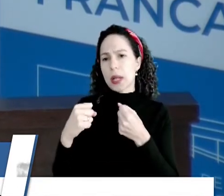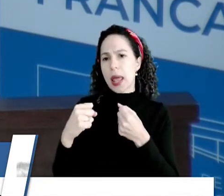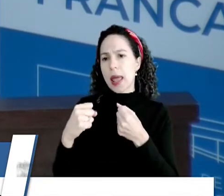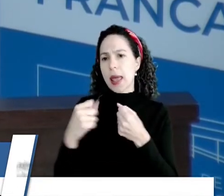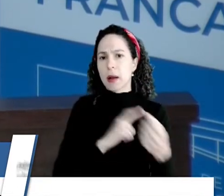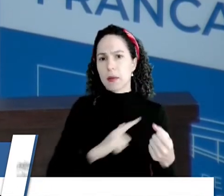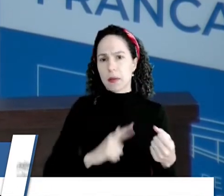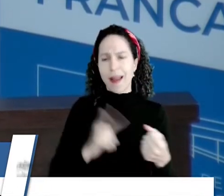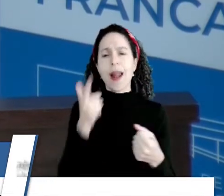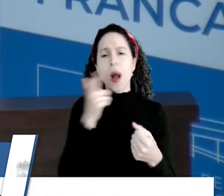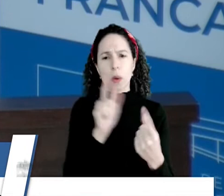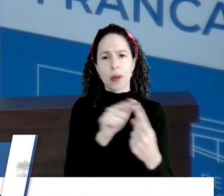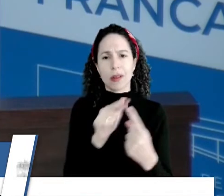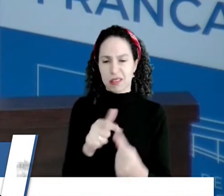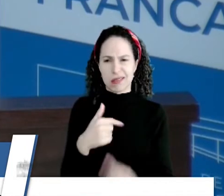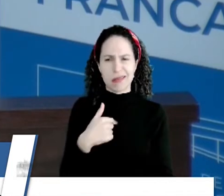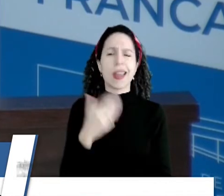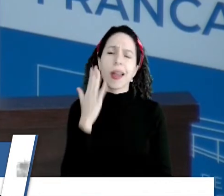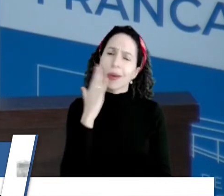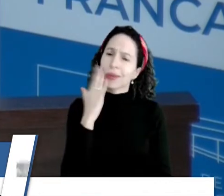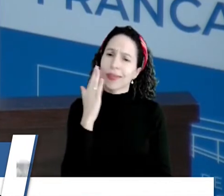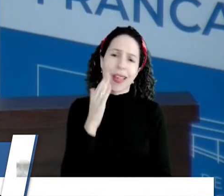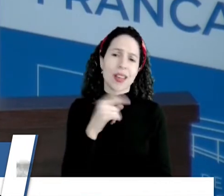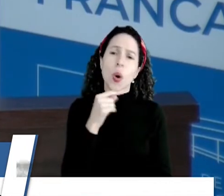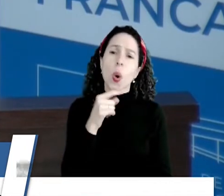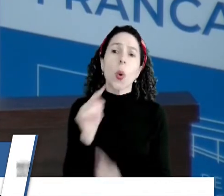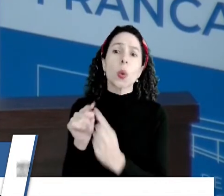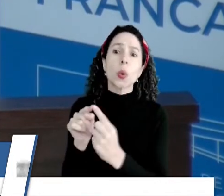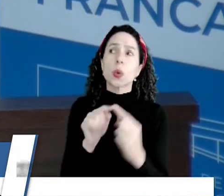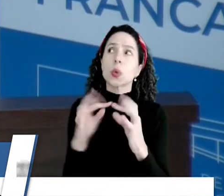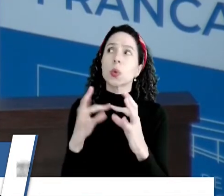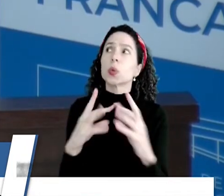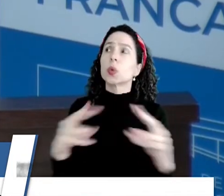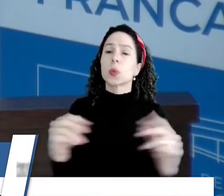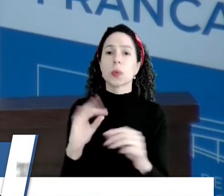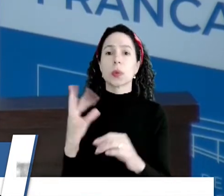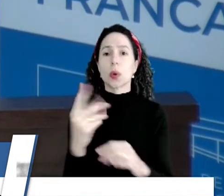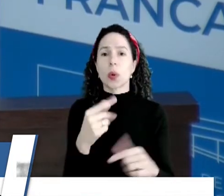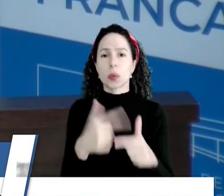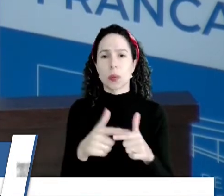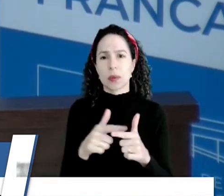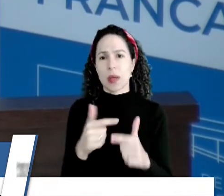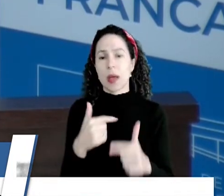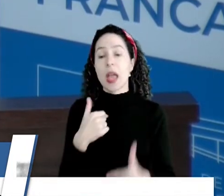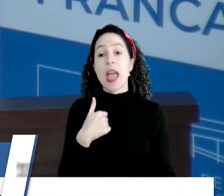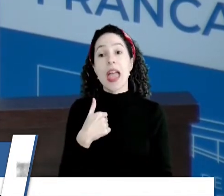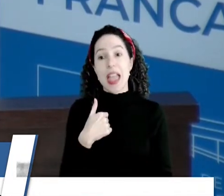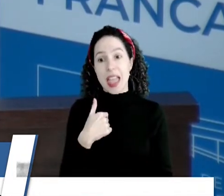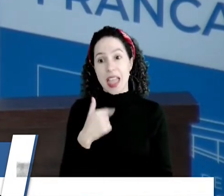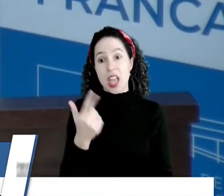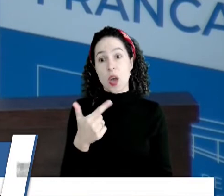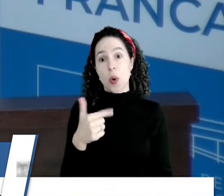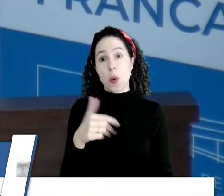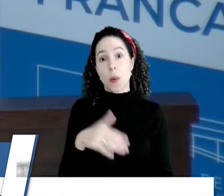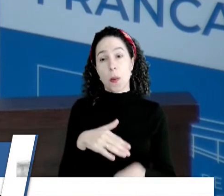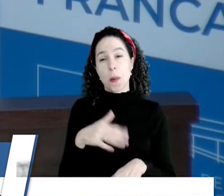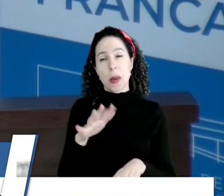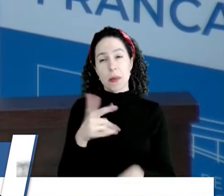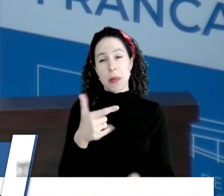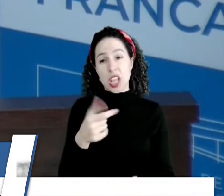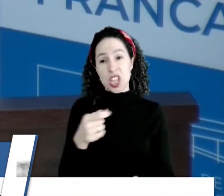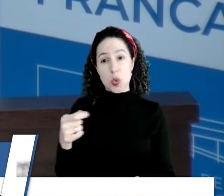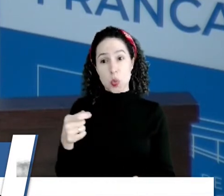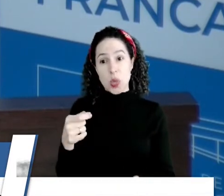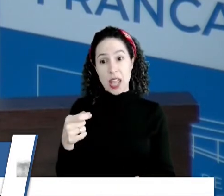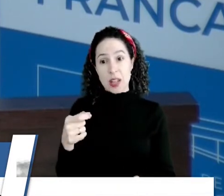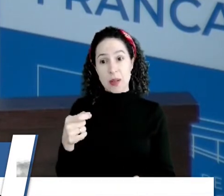público jamais vai dar conta. Ou, eu nunca anio só, eu tenho quase 200 animais. E é uma encheção